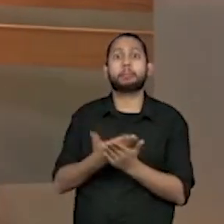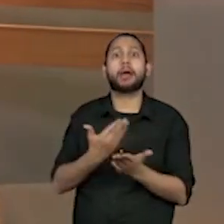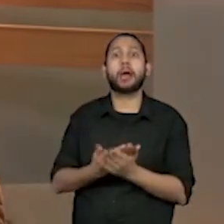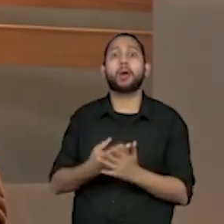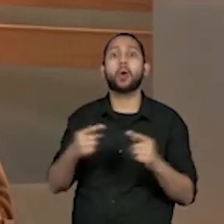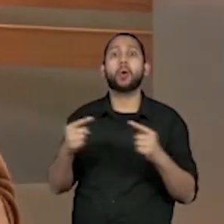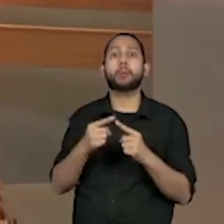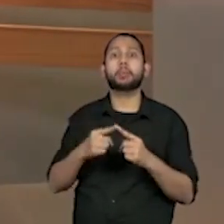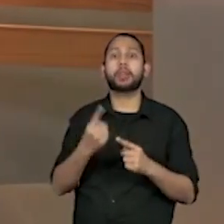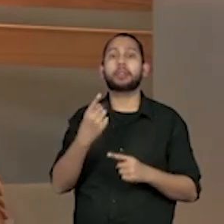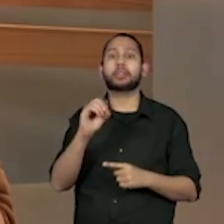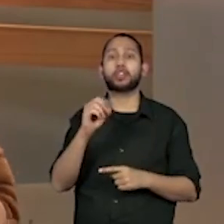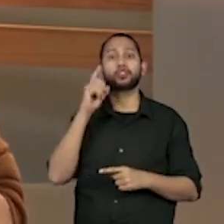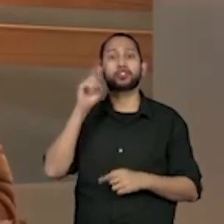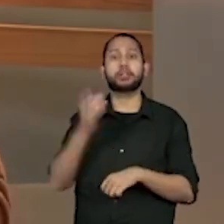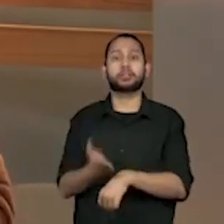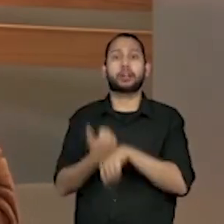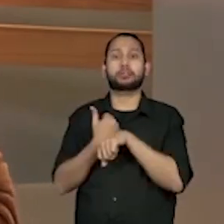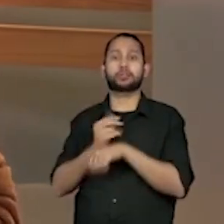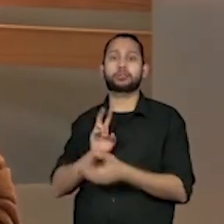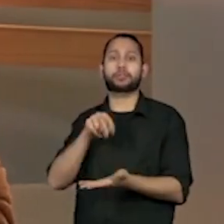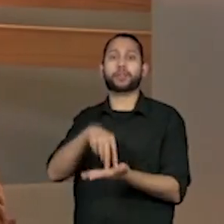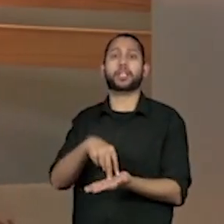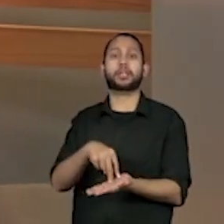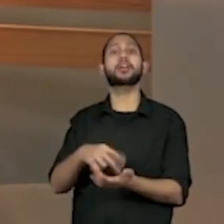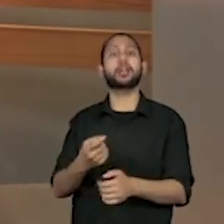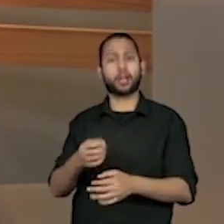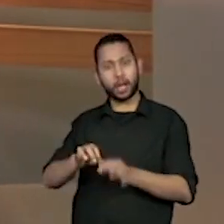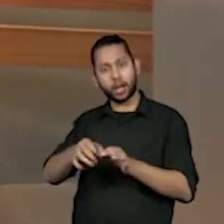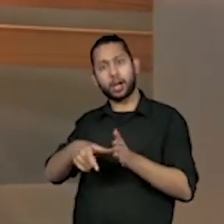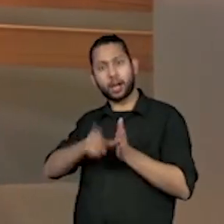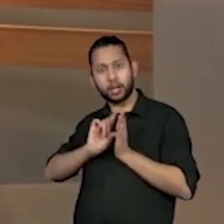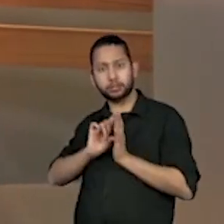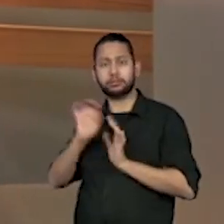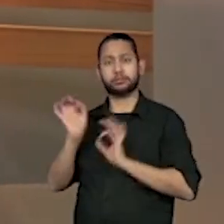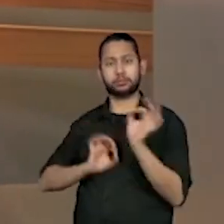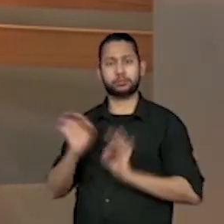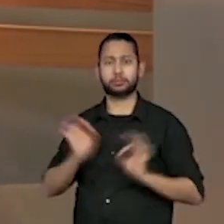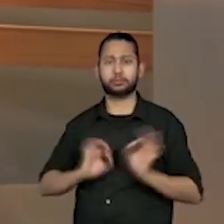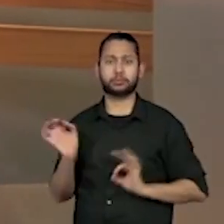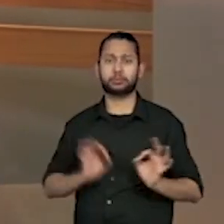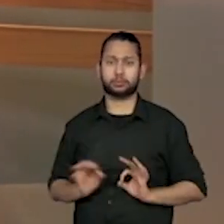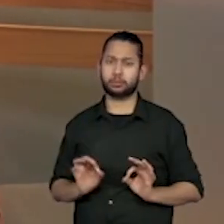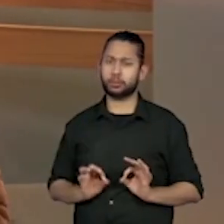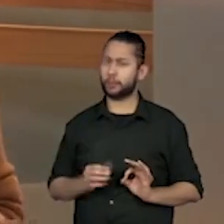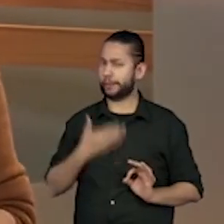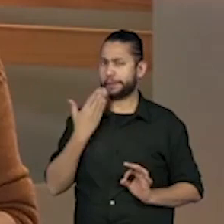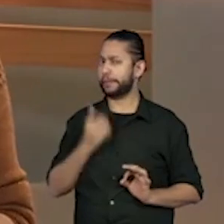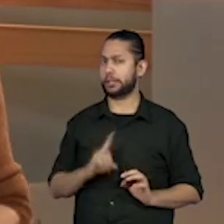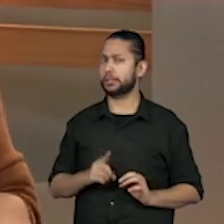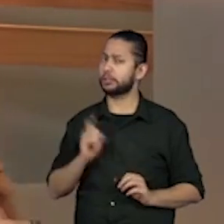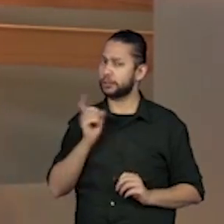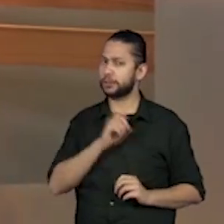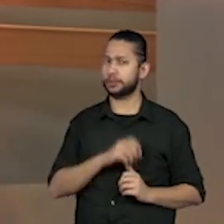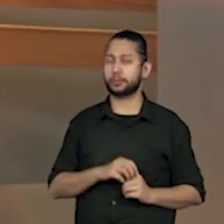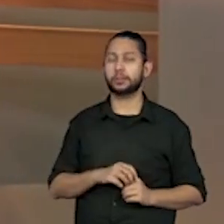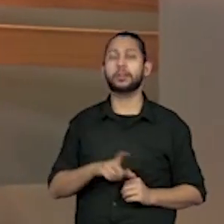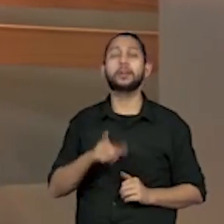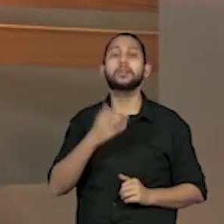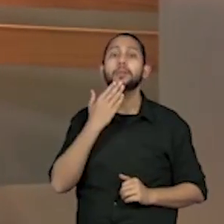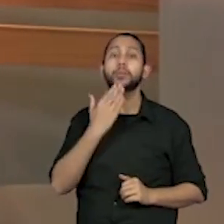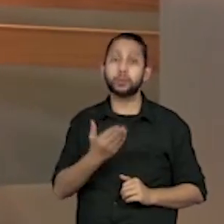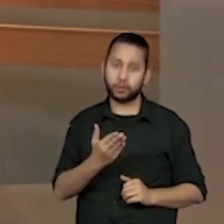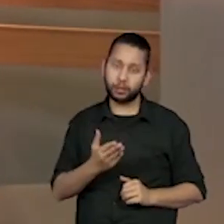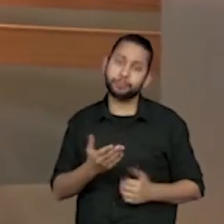15 dias antes de estar apresentando aqui para vocês. Então, ele é um processo bem difícil, certo, pessoal? Eu queria, assim,